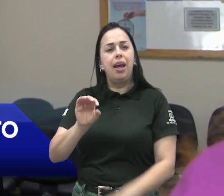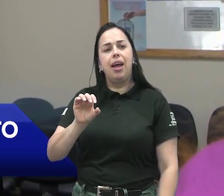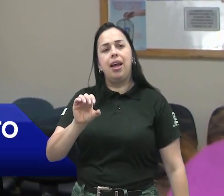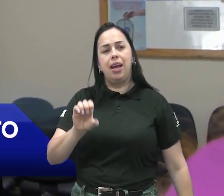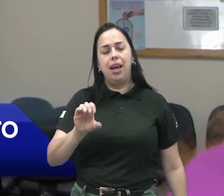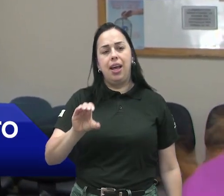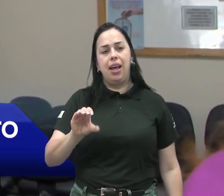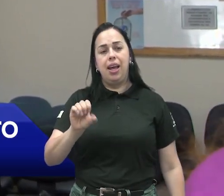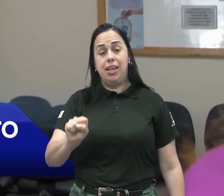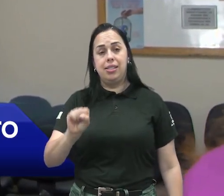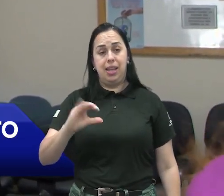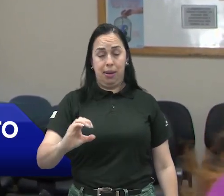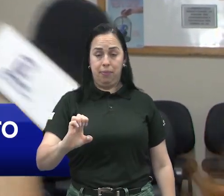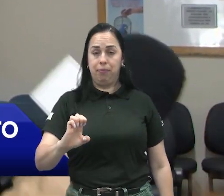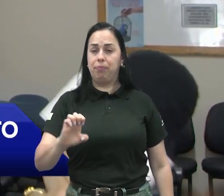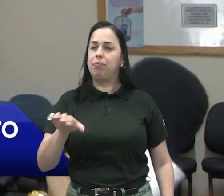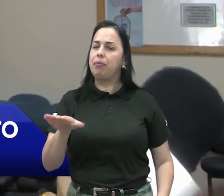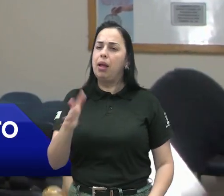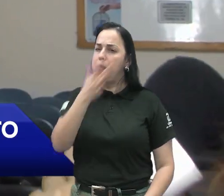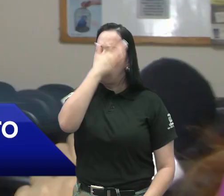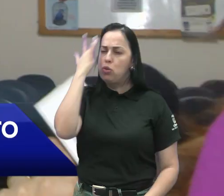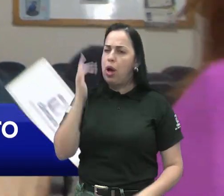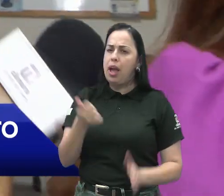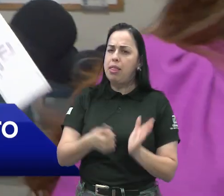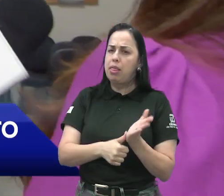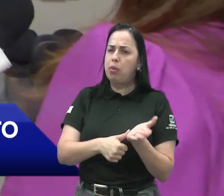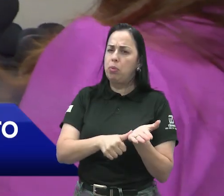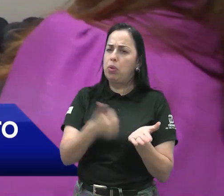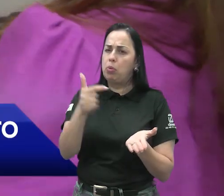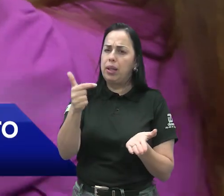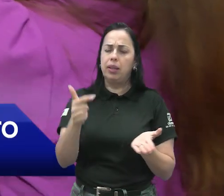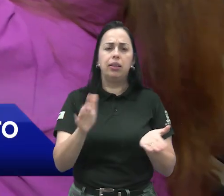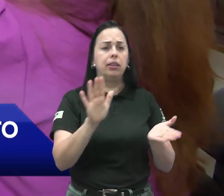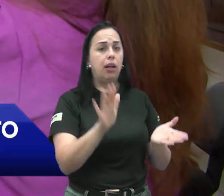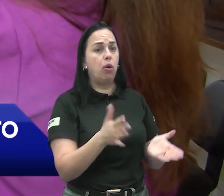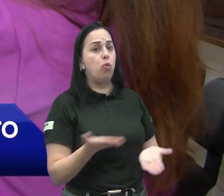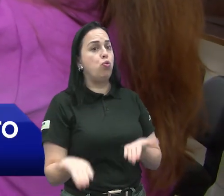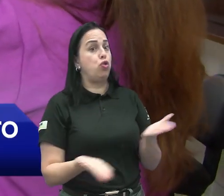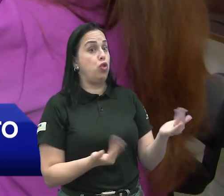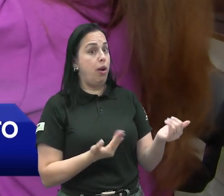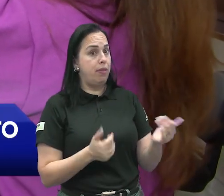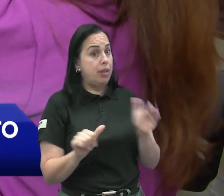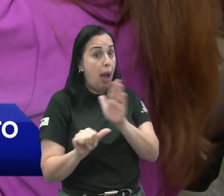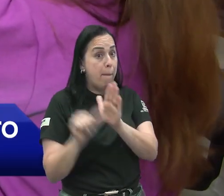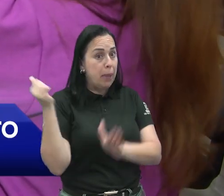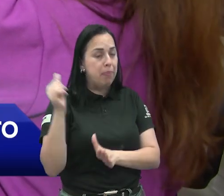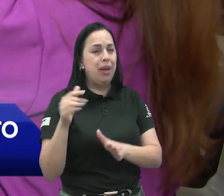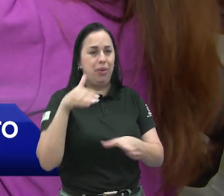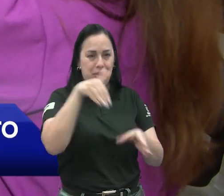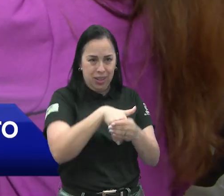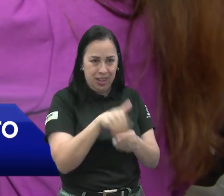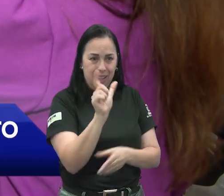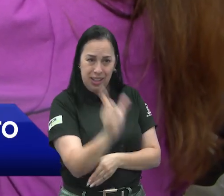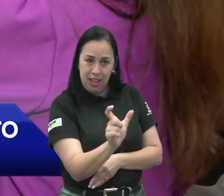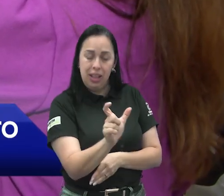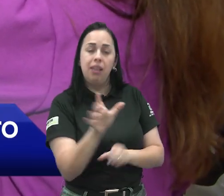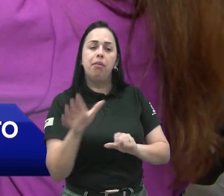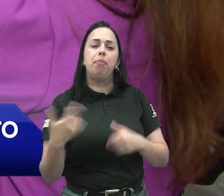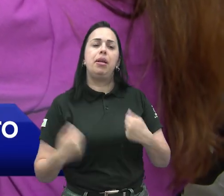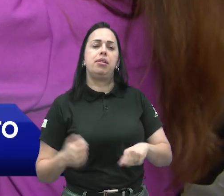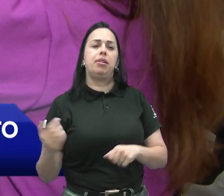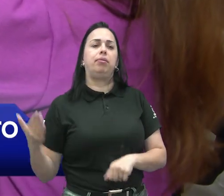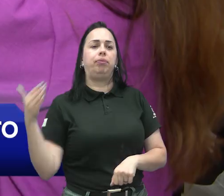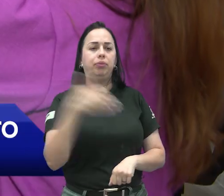do TSE, no autoatendimento. E no caso de quem ainda não tem a biometria? Aí, ou os jovens que estão fazendo o primeiro título, ou quem não